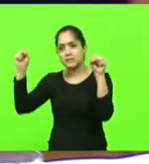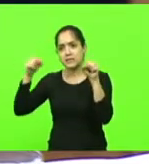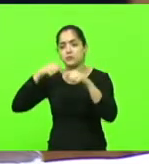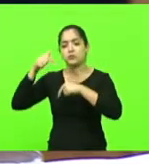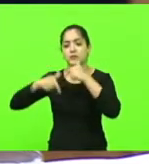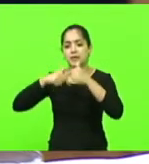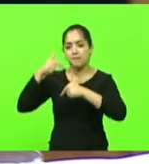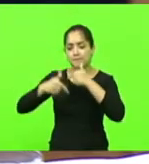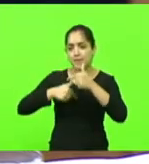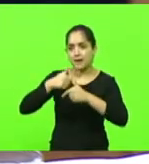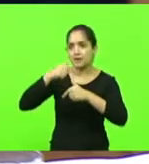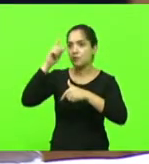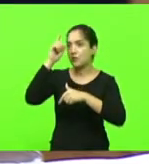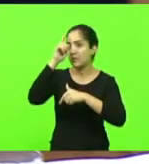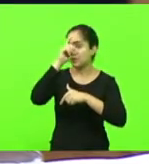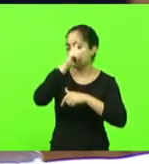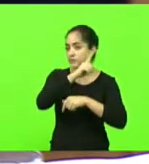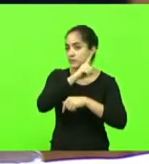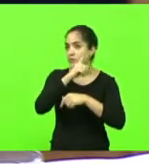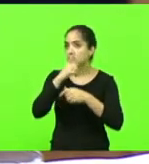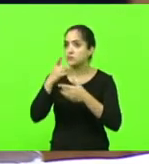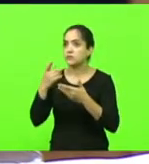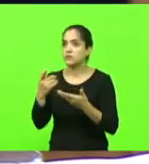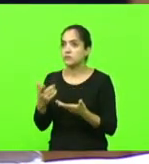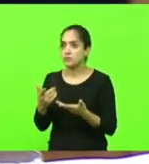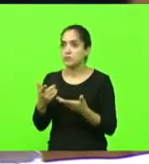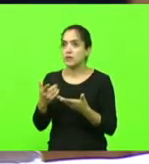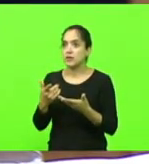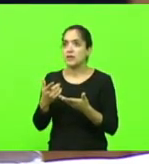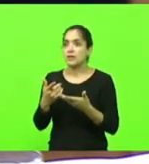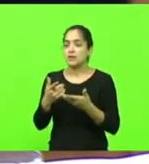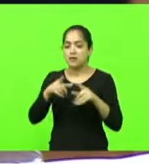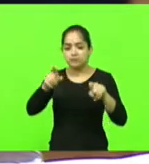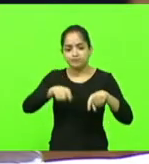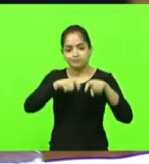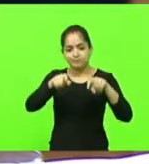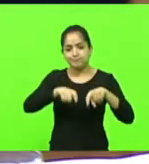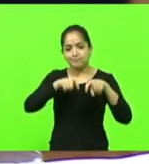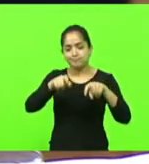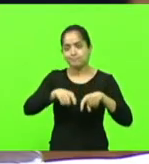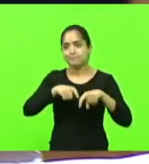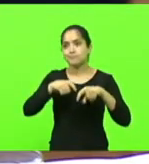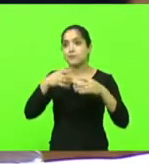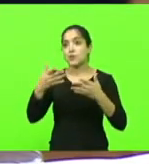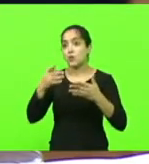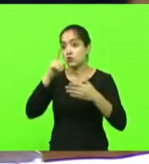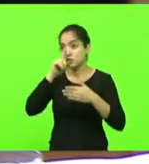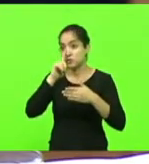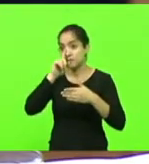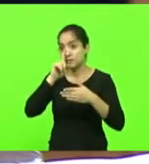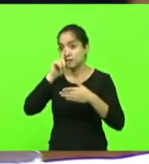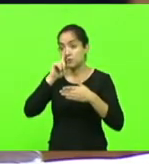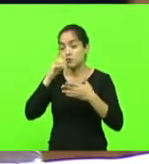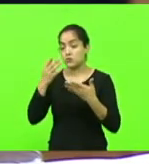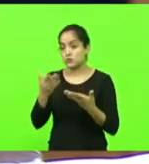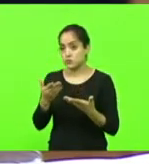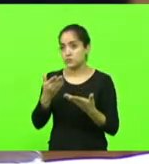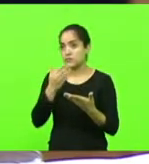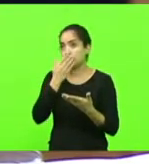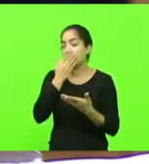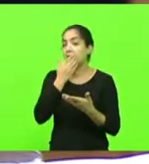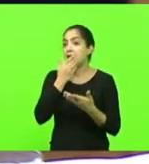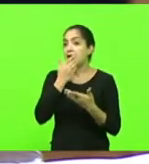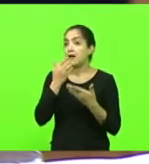sabe como é dificultoso para o homem do campo. Hoje, cada vez mais perigoso. As